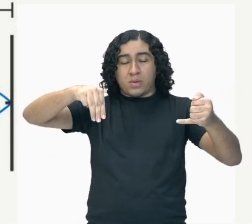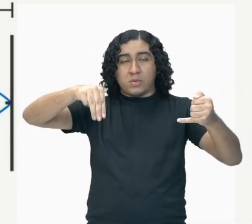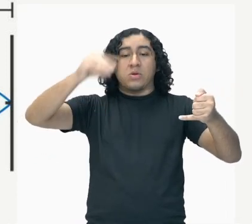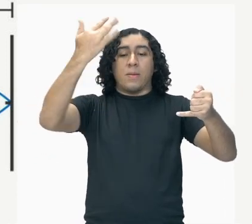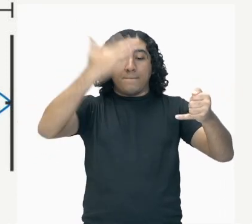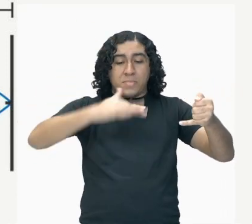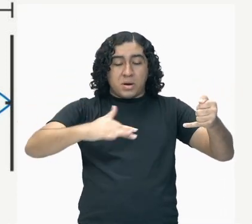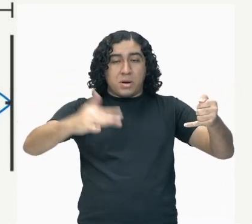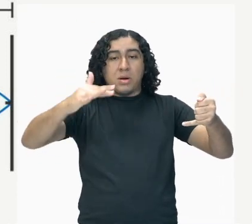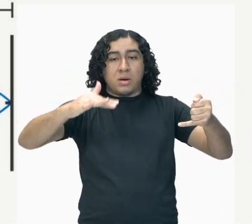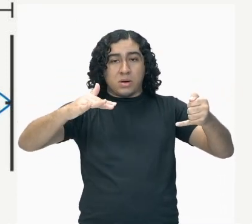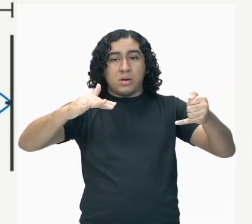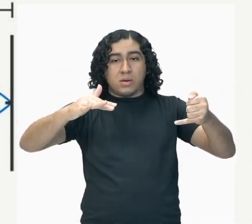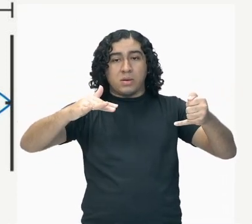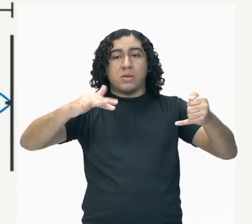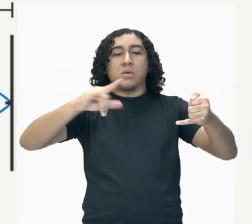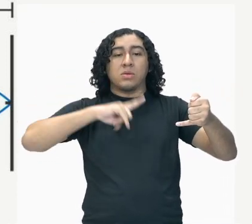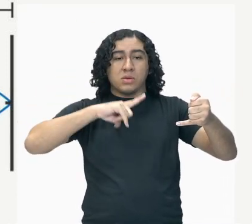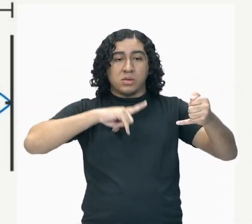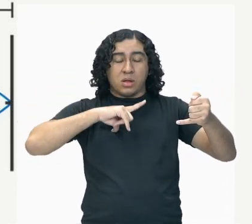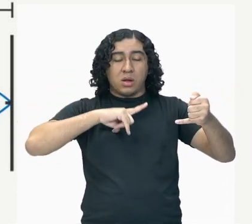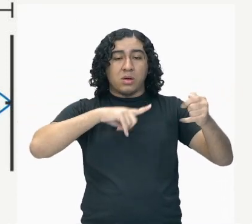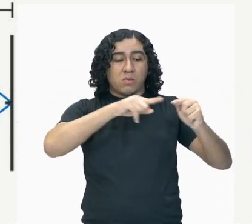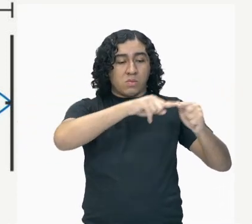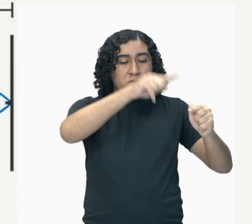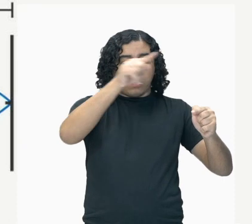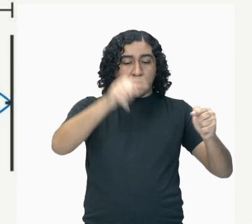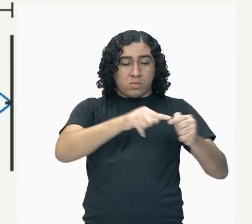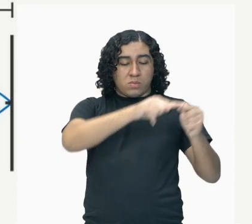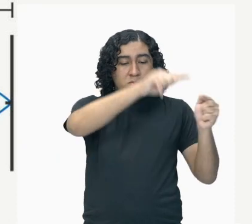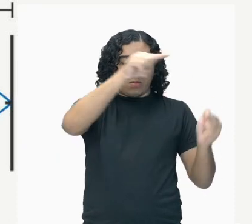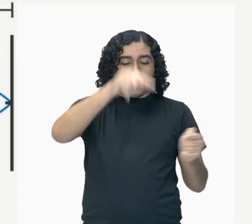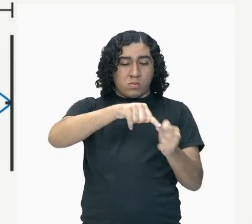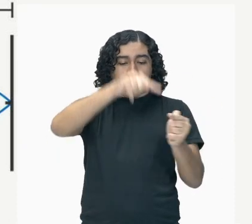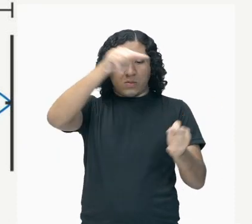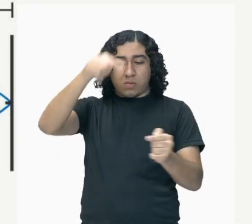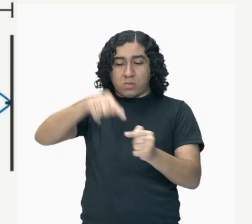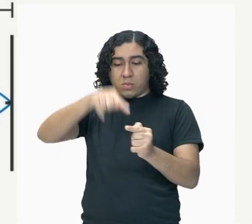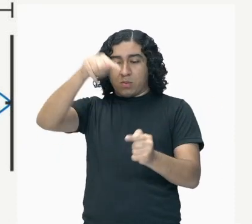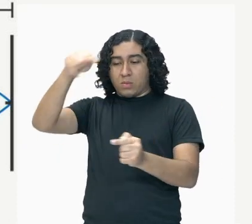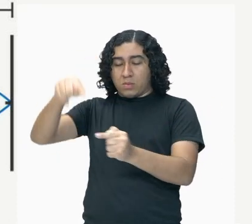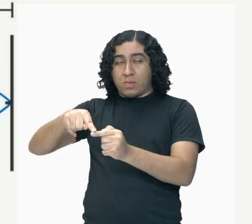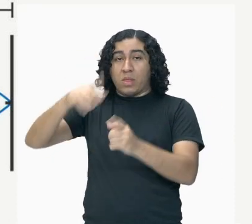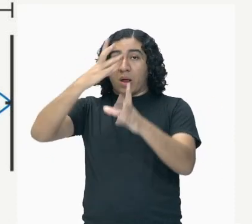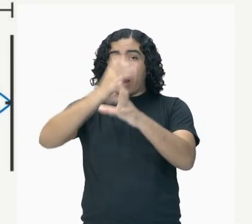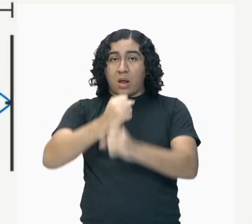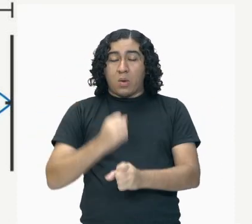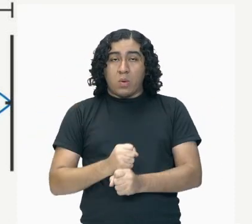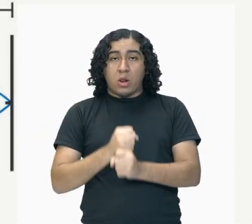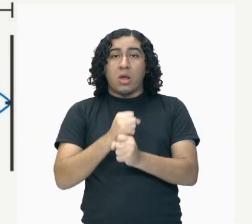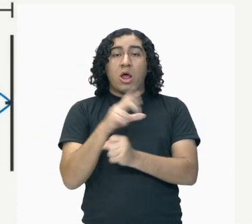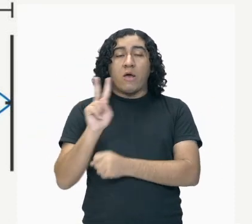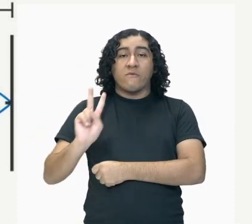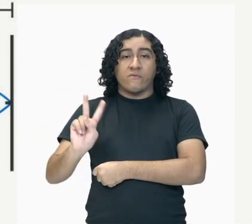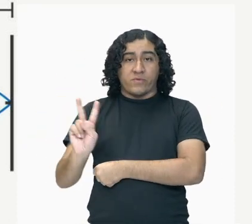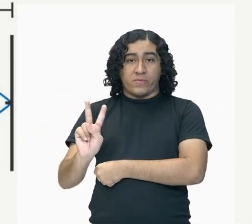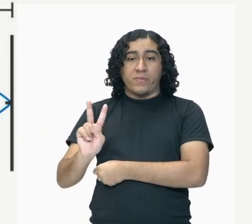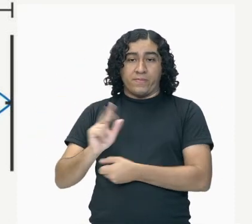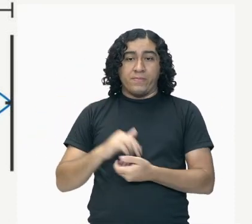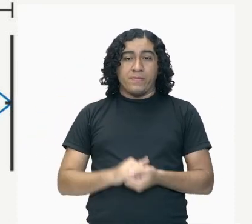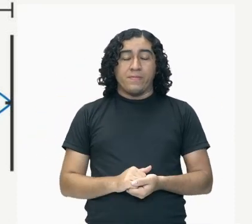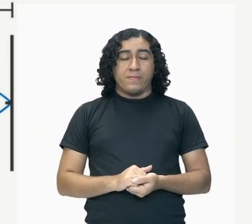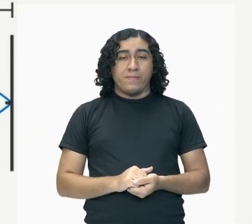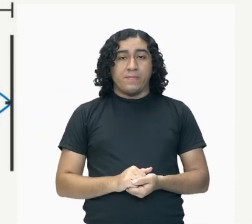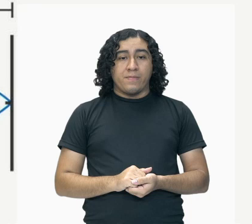formato de uma onda estacionária como mostra a figura calcule a velocidade de propagação da onda na corda então aqui pessoal Olha